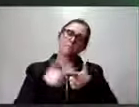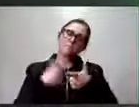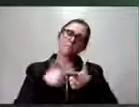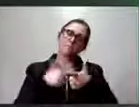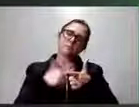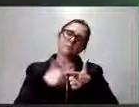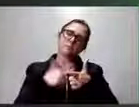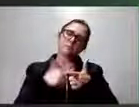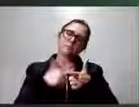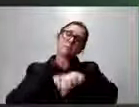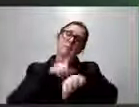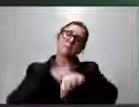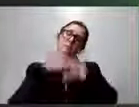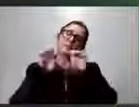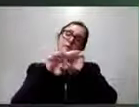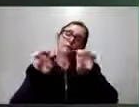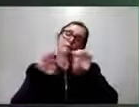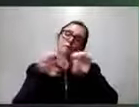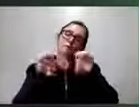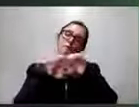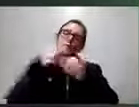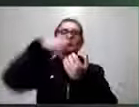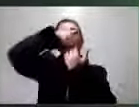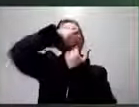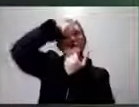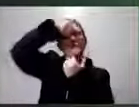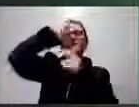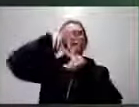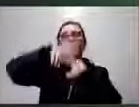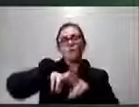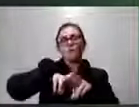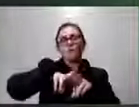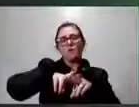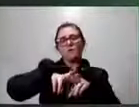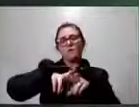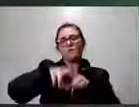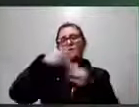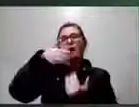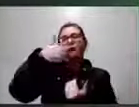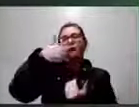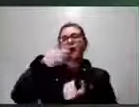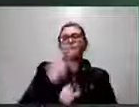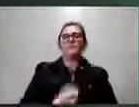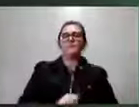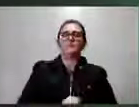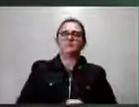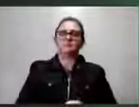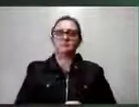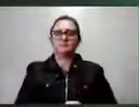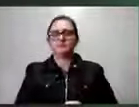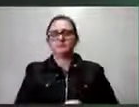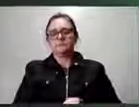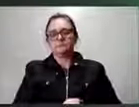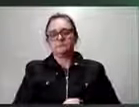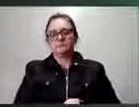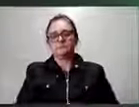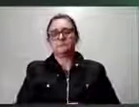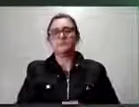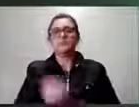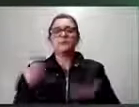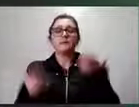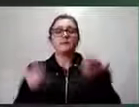em que a estrutura, a articulação temporomandibular, vai ficar numa posição de estresse. Então,